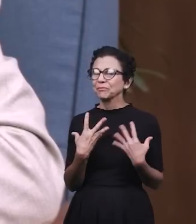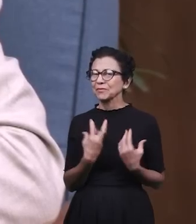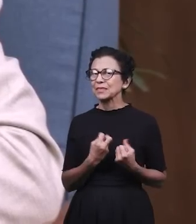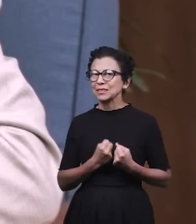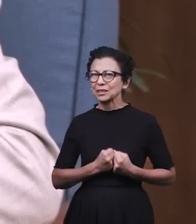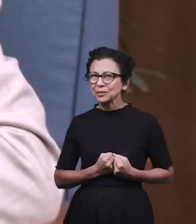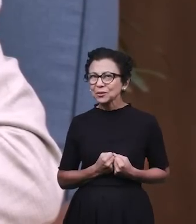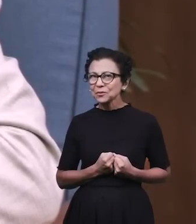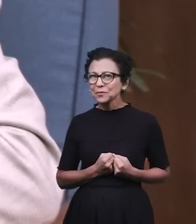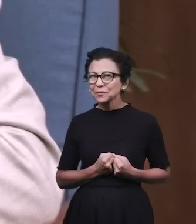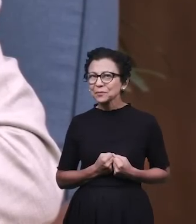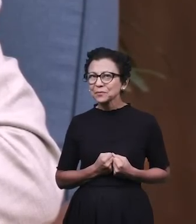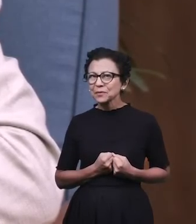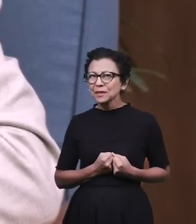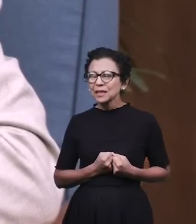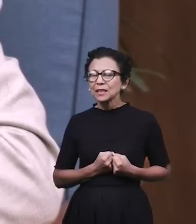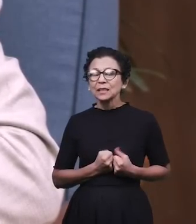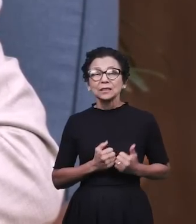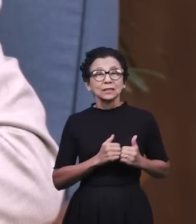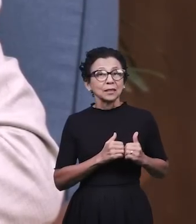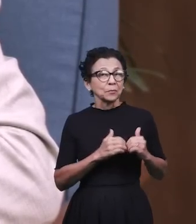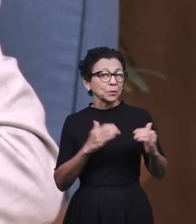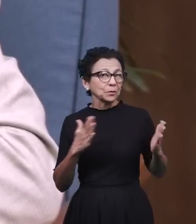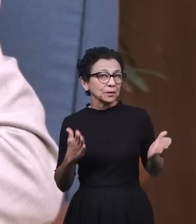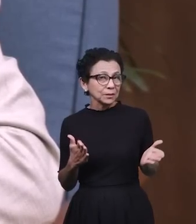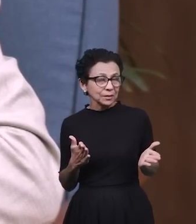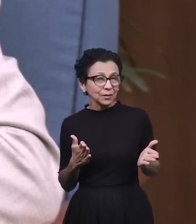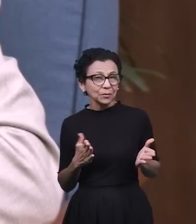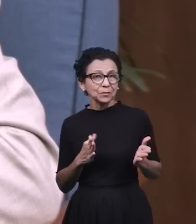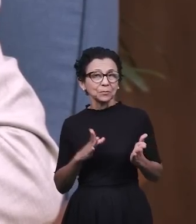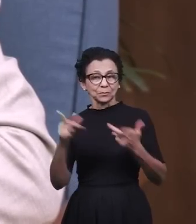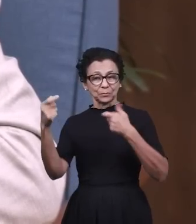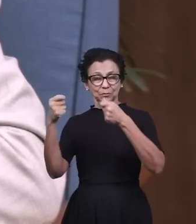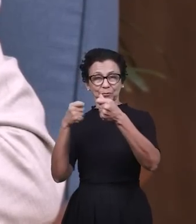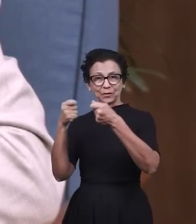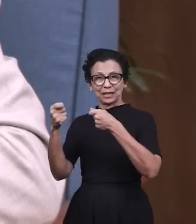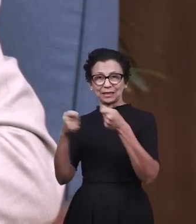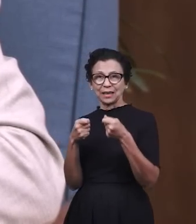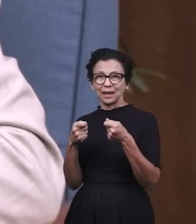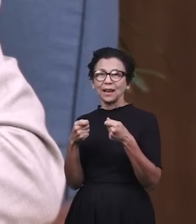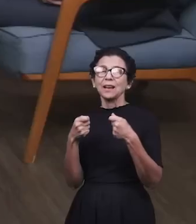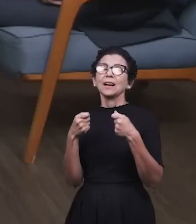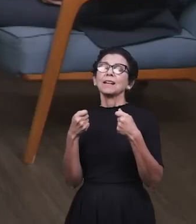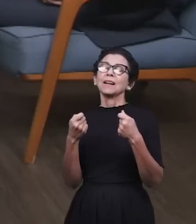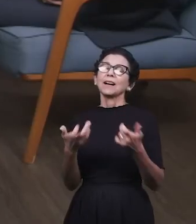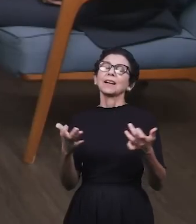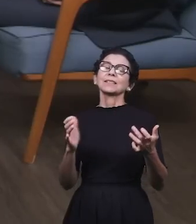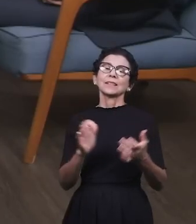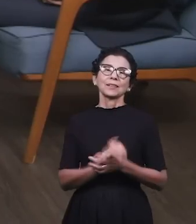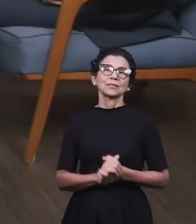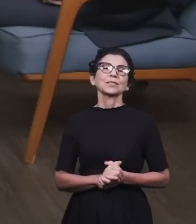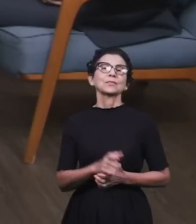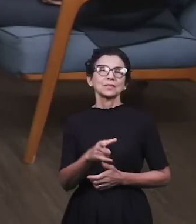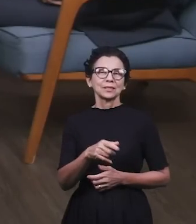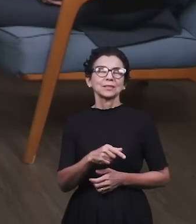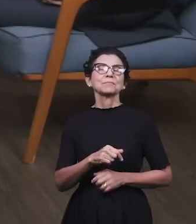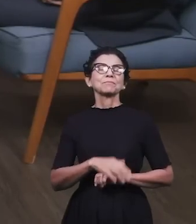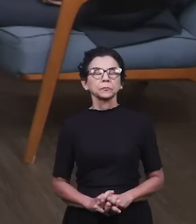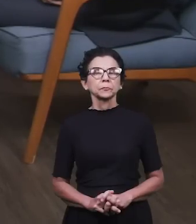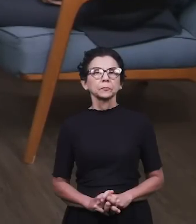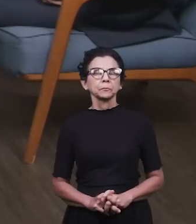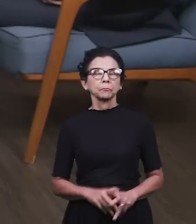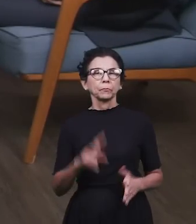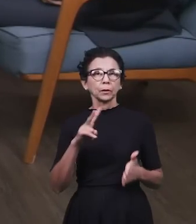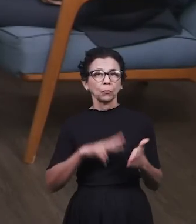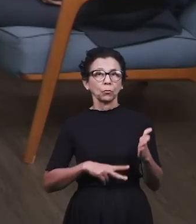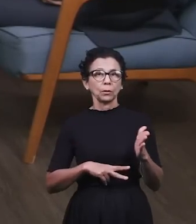você então passa a viver essa experiência sobre a qual nós estamos falando aqui nesse programa. Eu vou ler